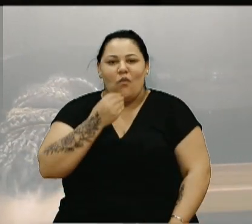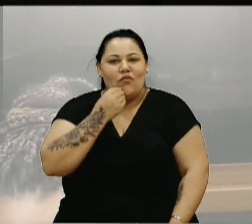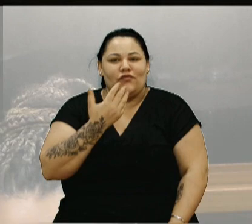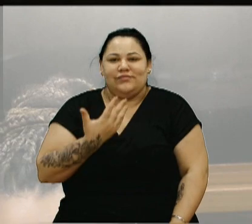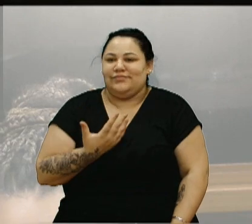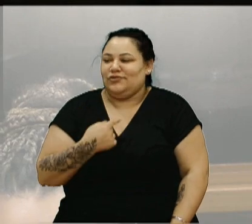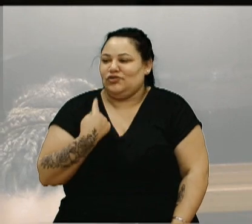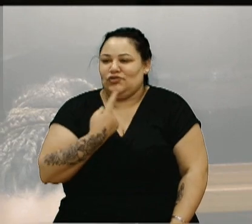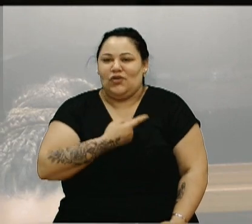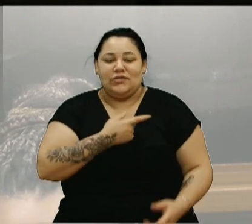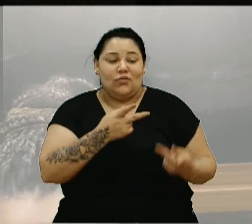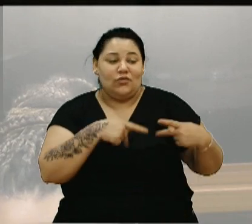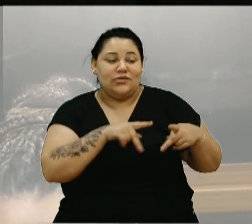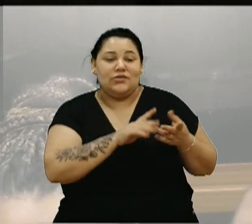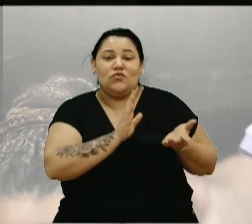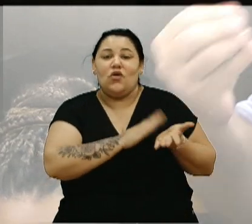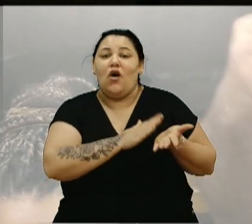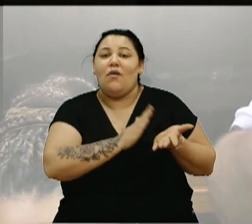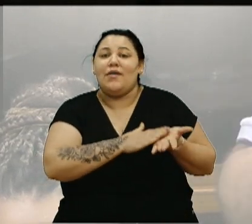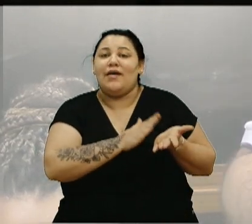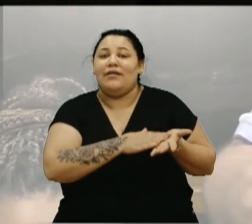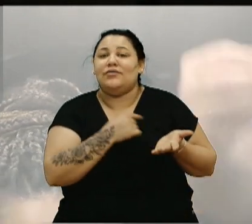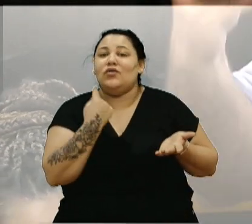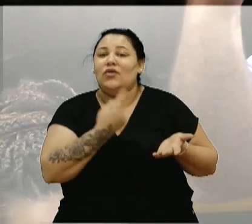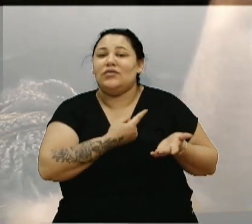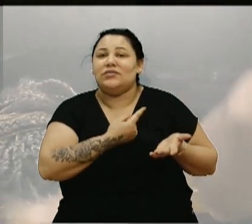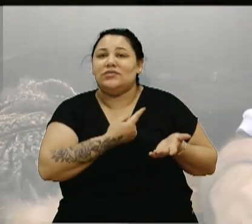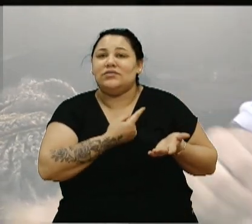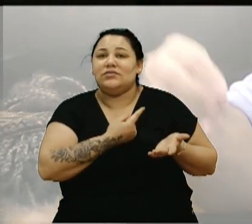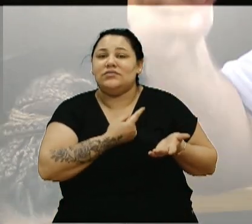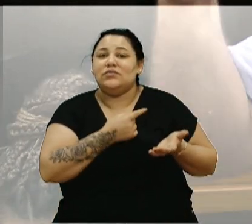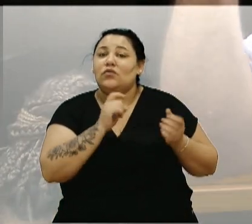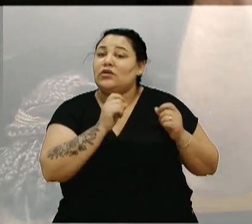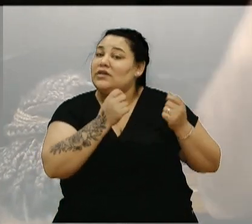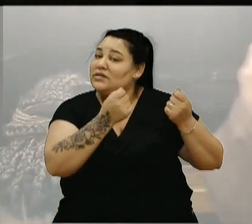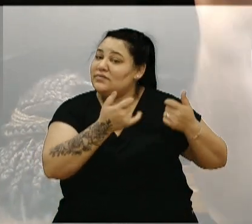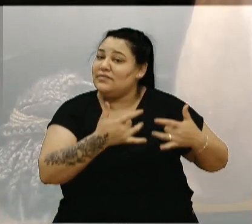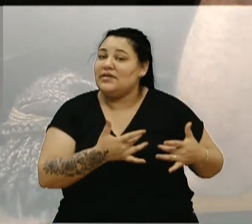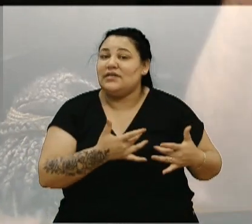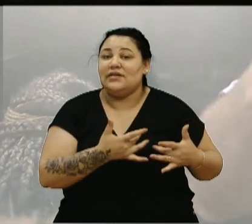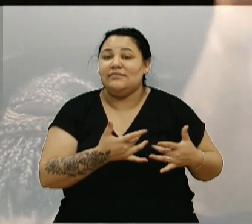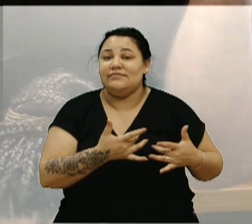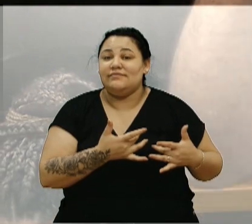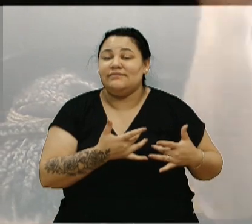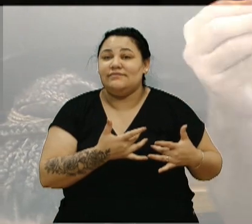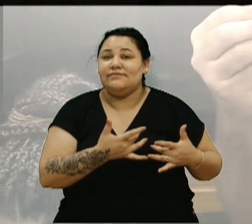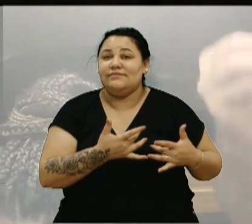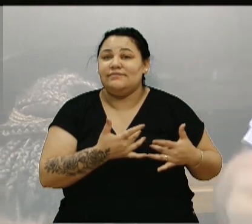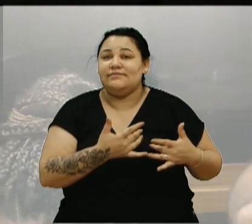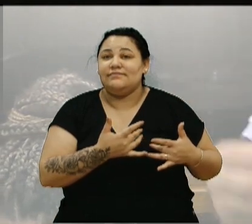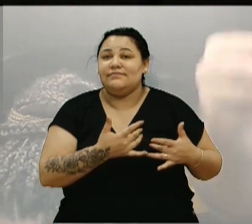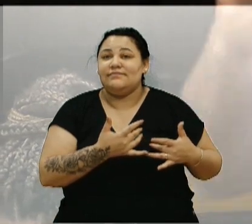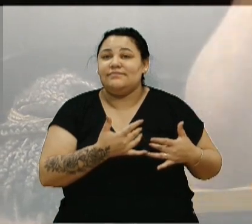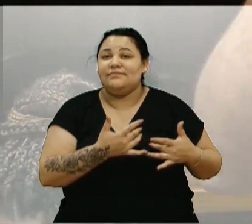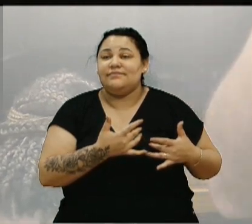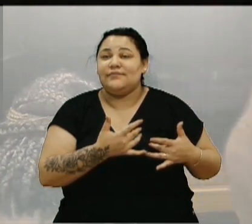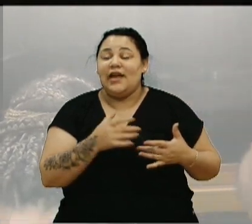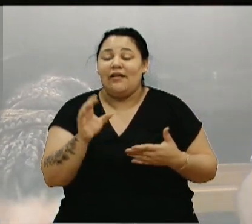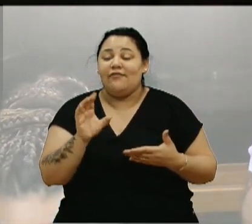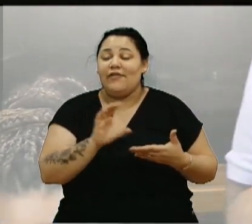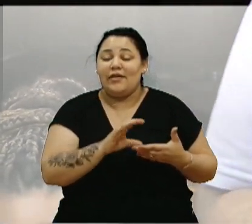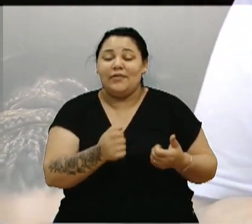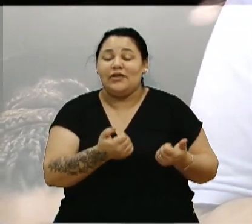somos cobrados por isso. O que justifica a atenção com os recursos que são dispendidos para que a